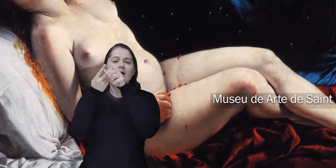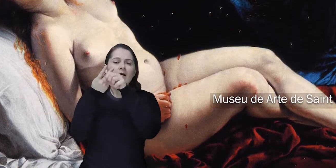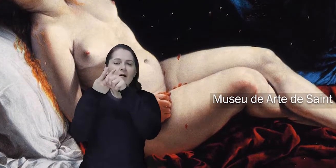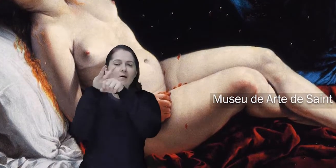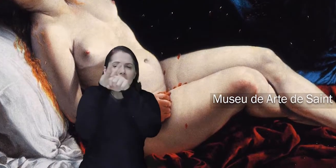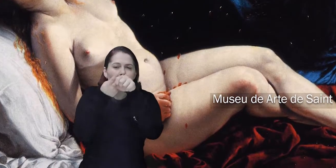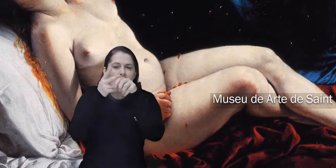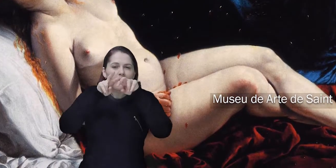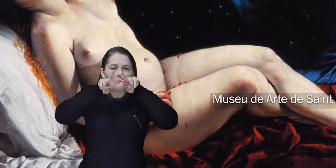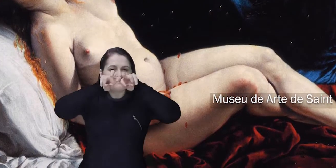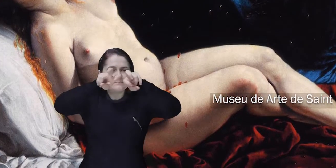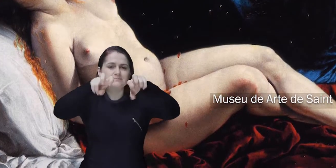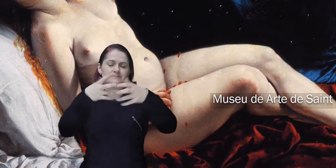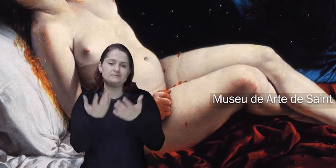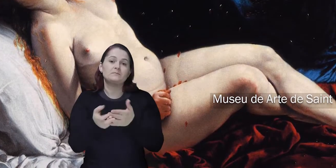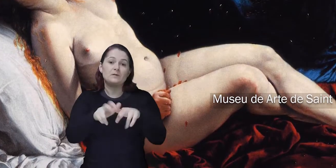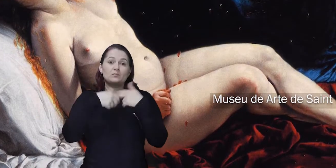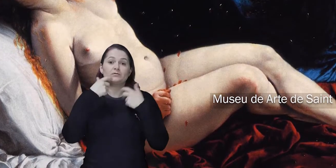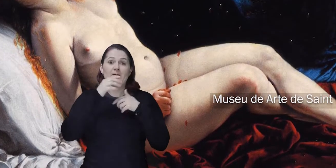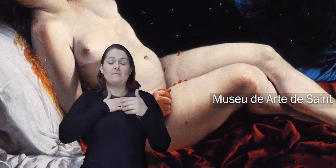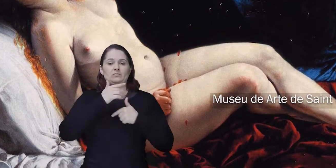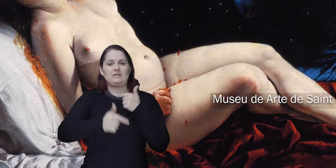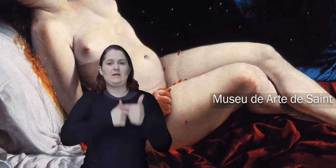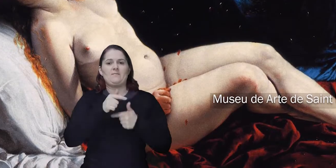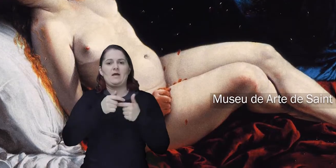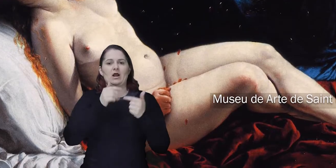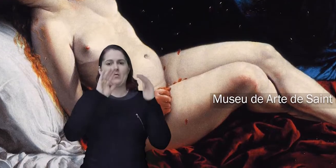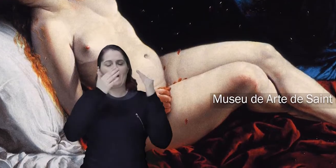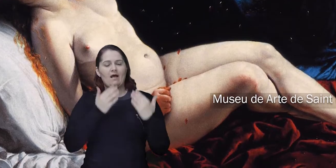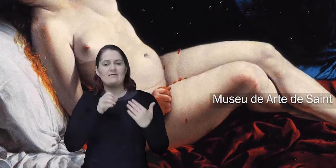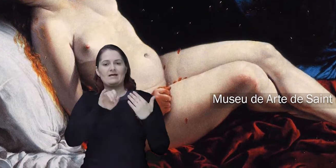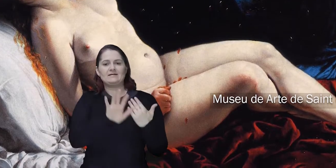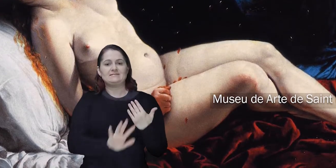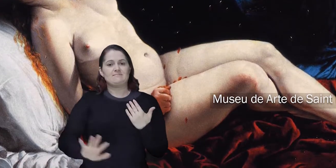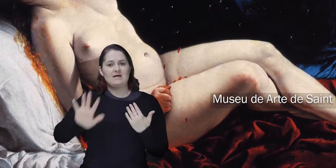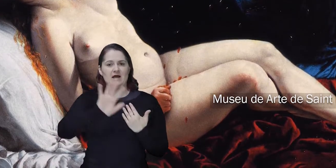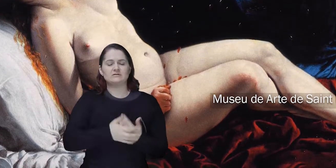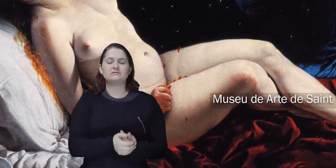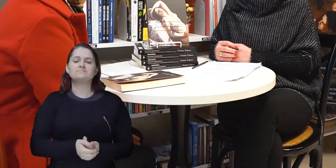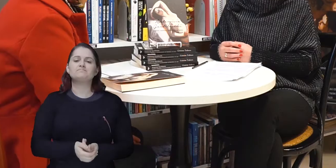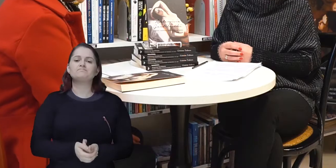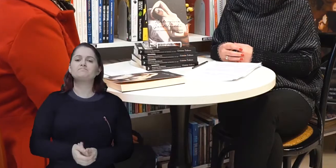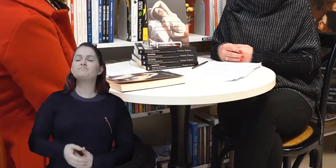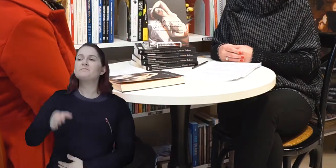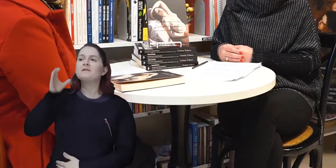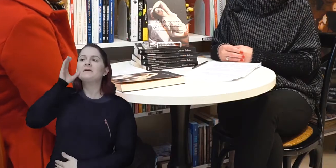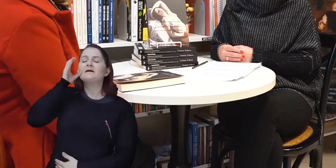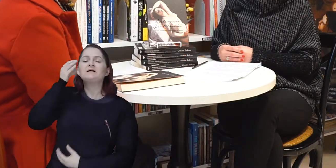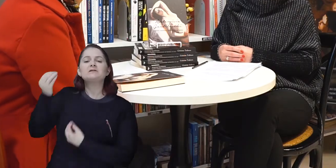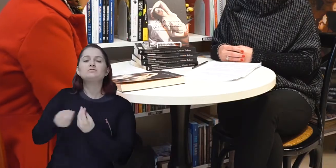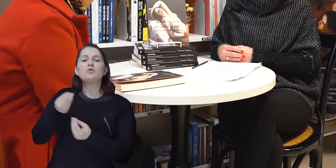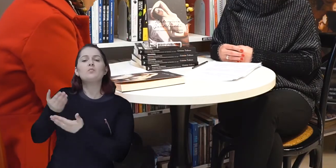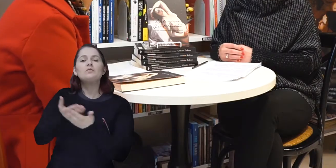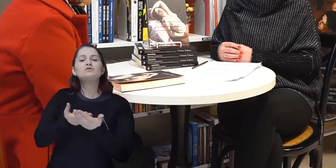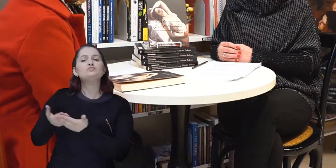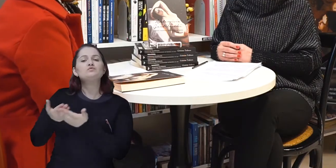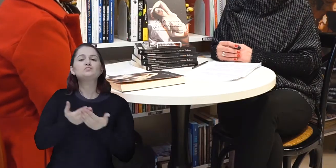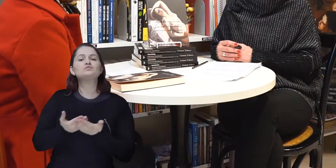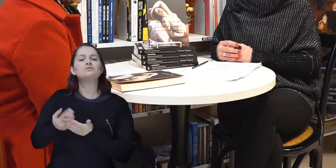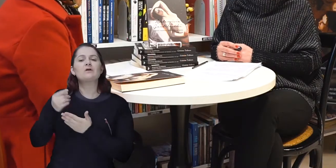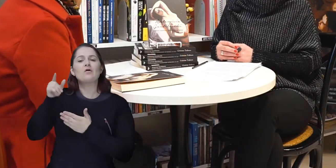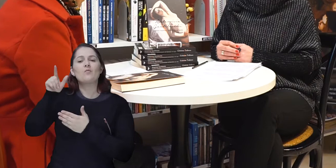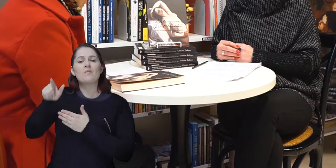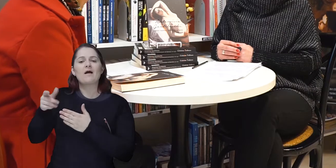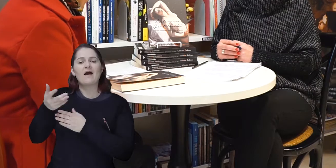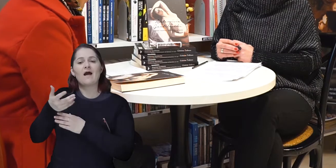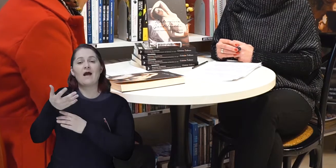Então esse é um pouquinho assim desse trabalho com análise de imagens. Cris, e como o estudo da trajetória de uma